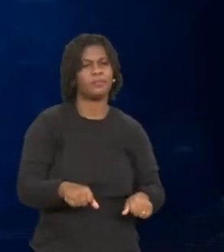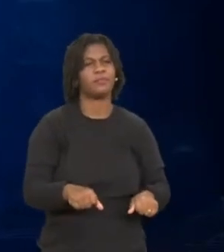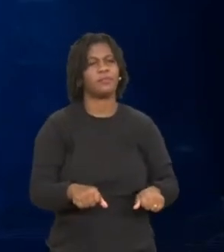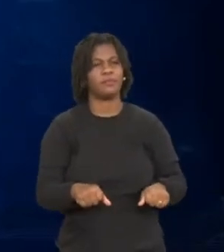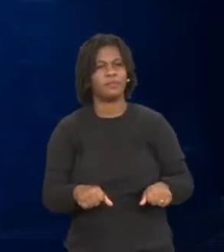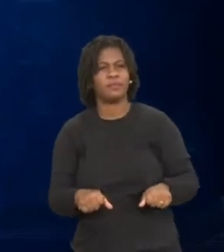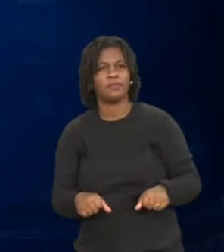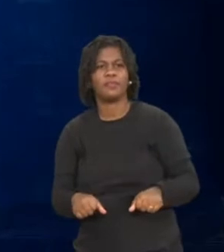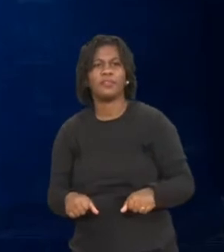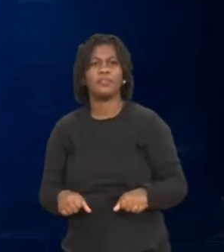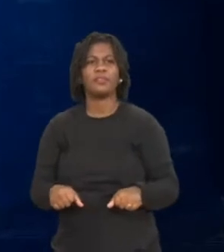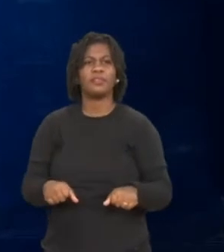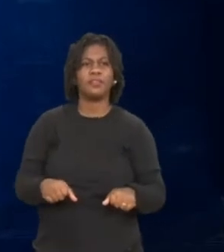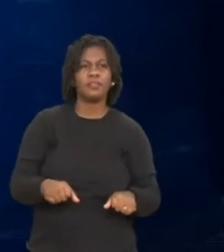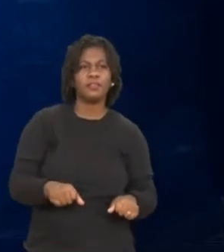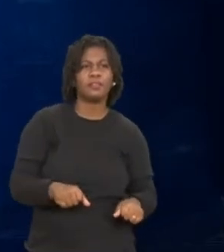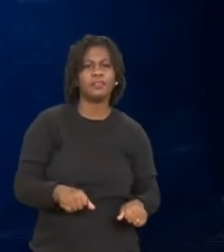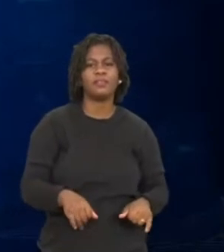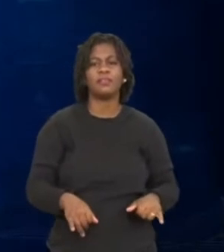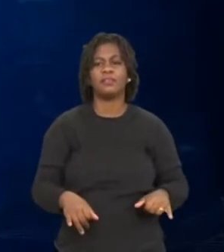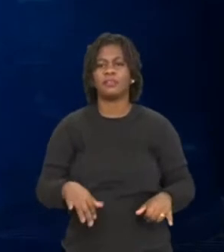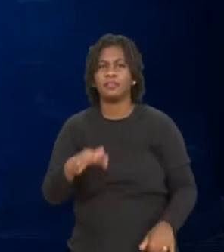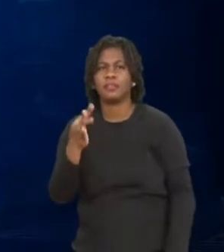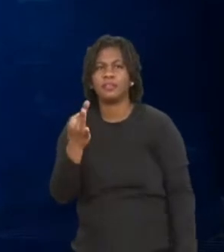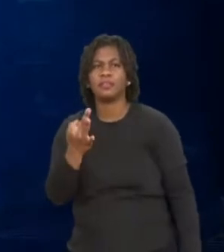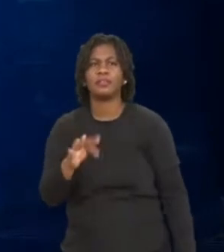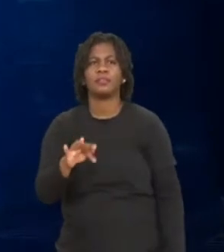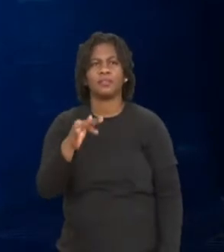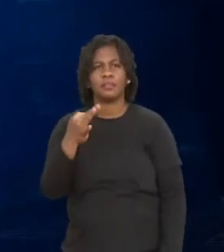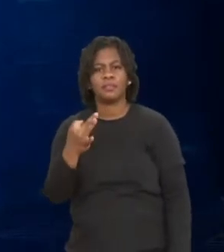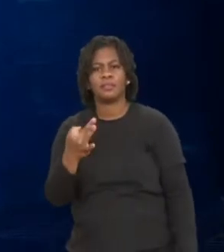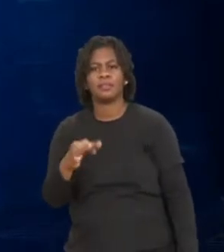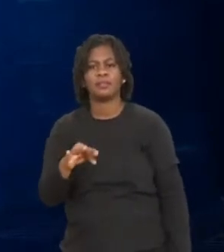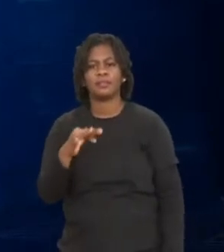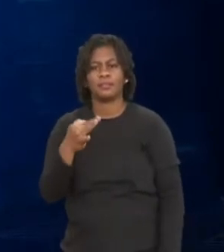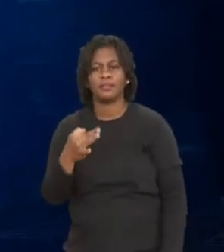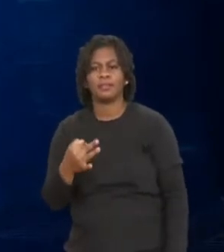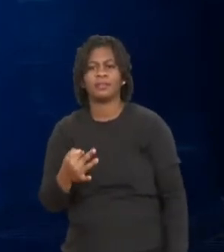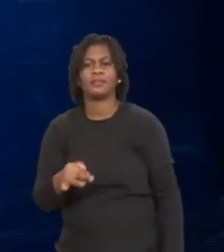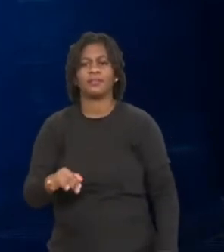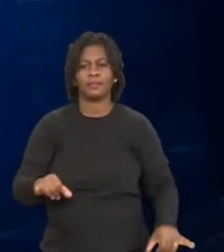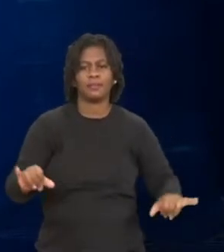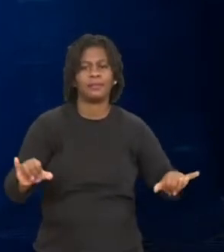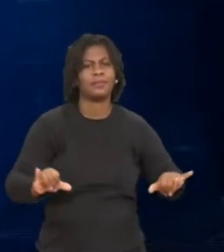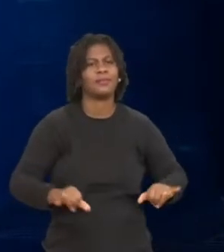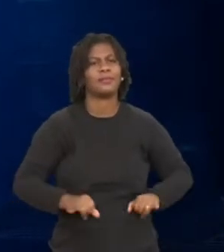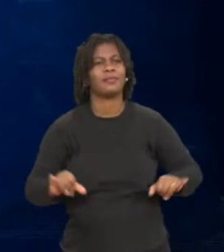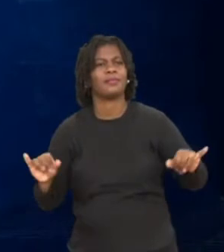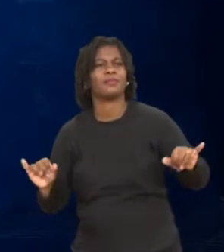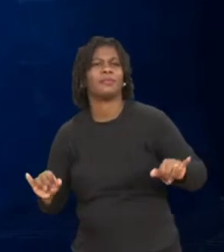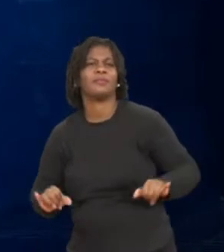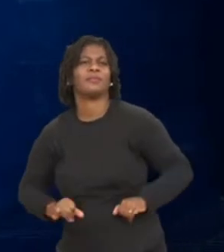Eis nessas chagas pureza. Eis nessa chaga